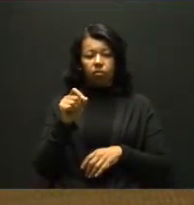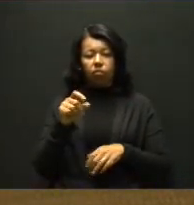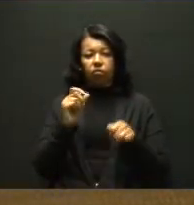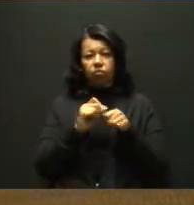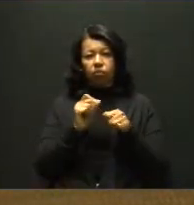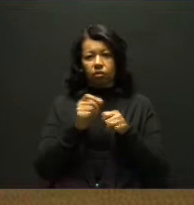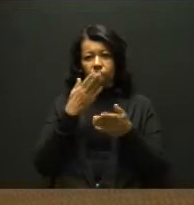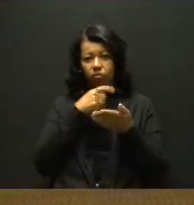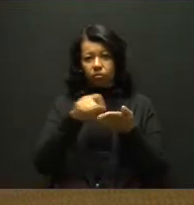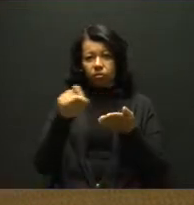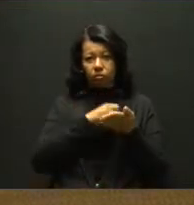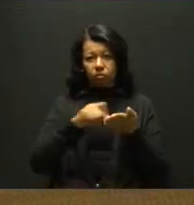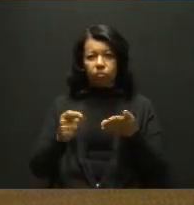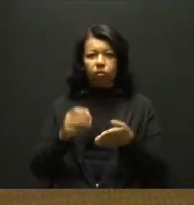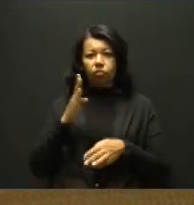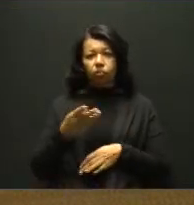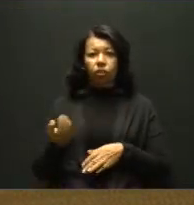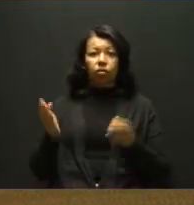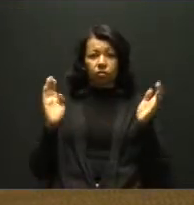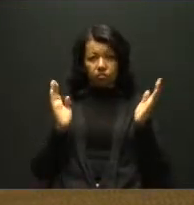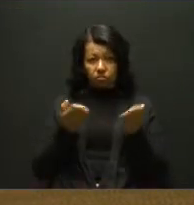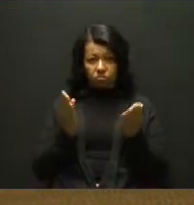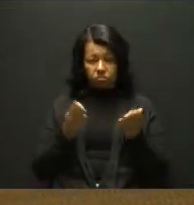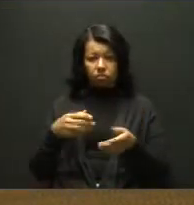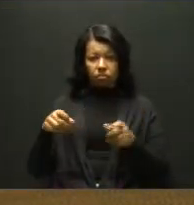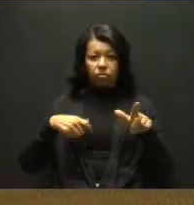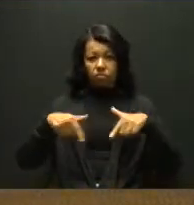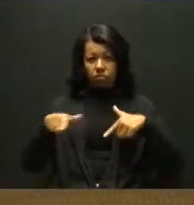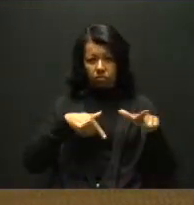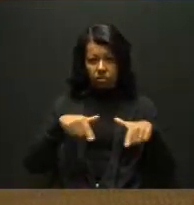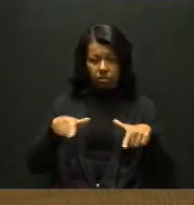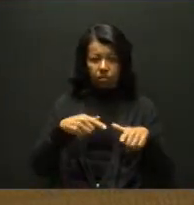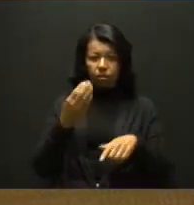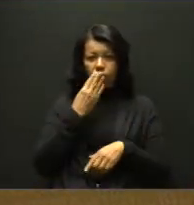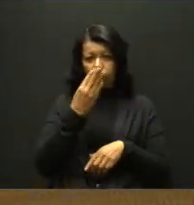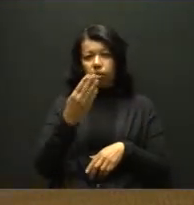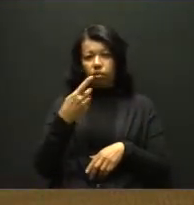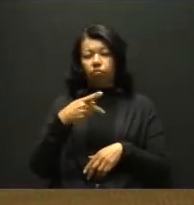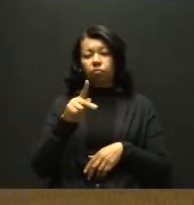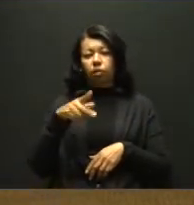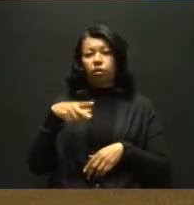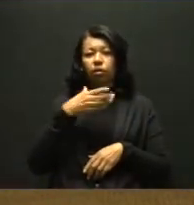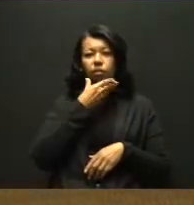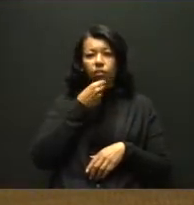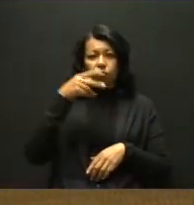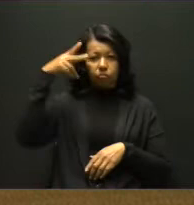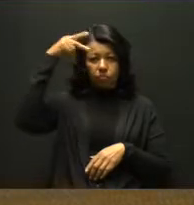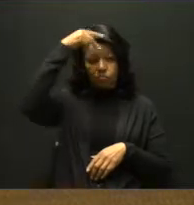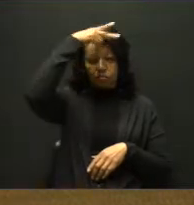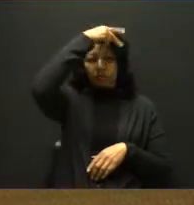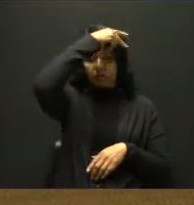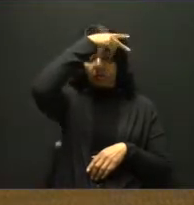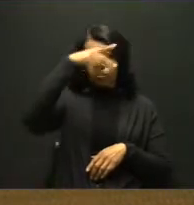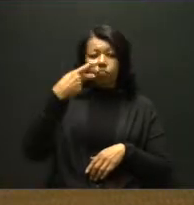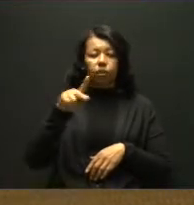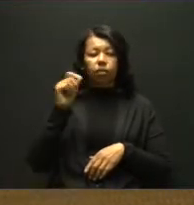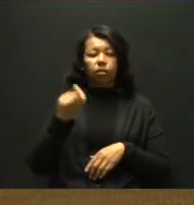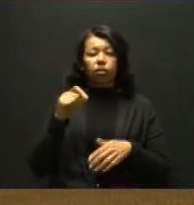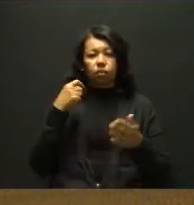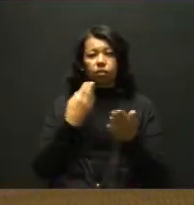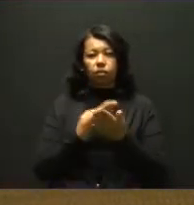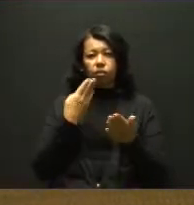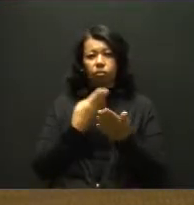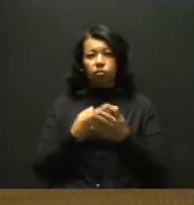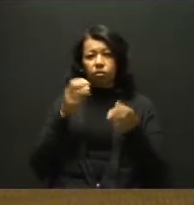já neste mandato o requerimento é pedindo ao senhor prefeito ademar oliveira para que estude